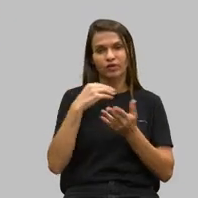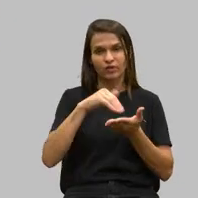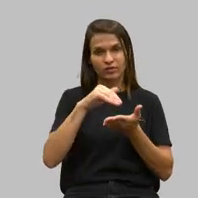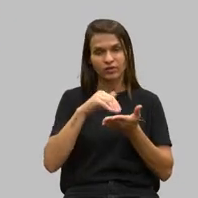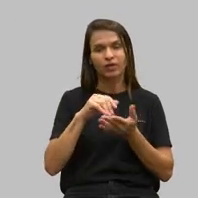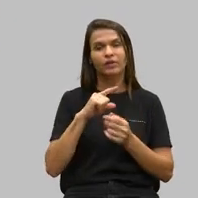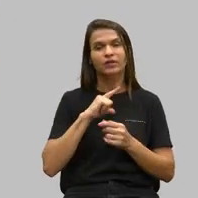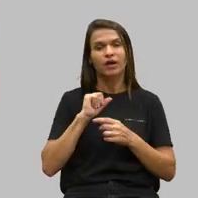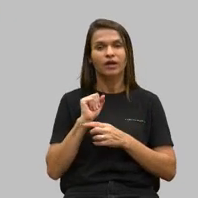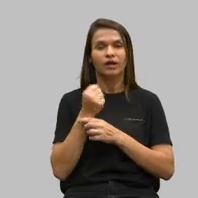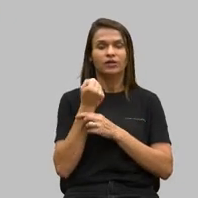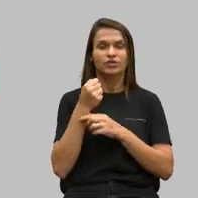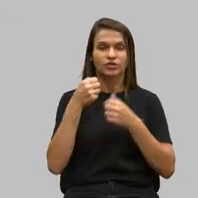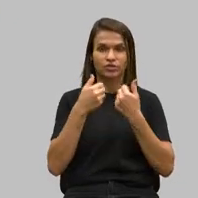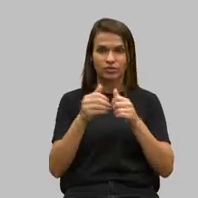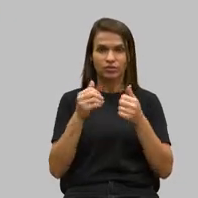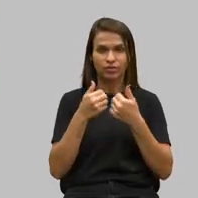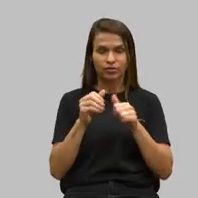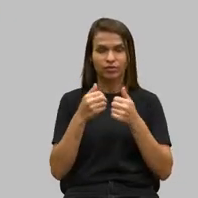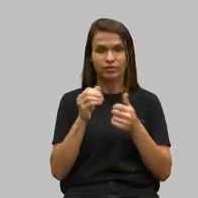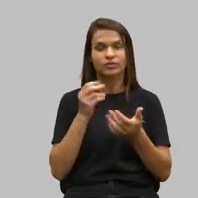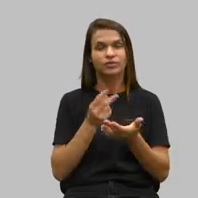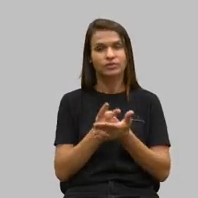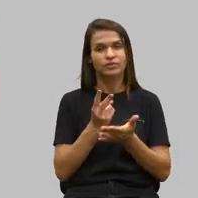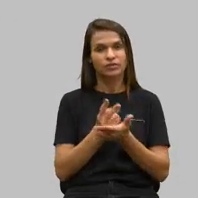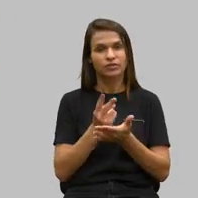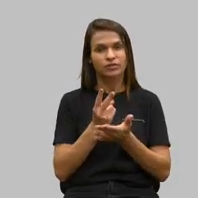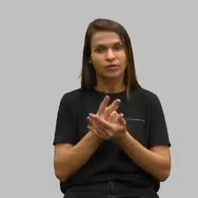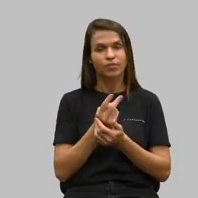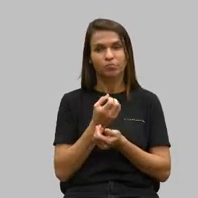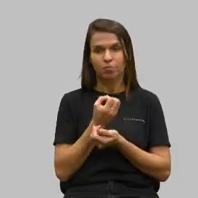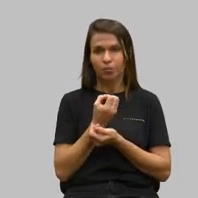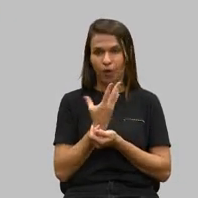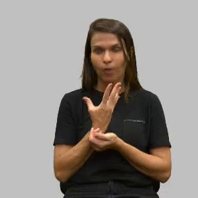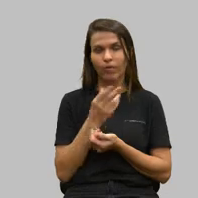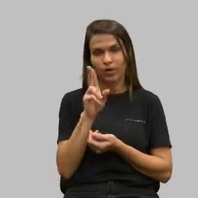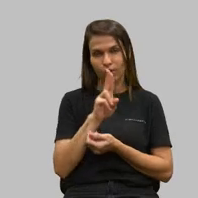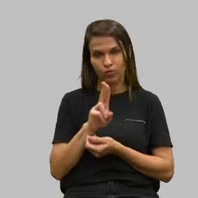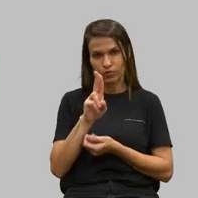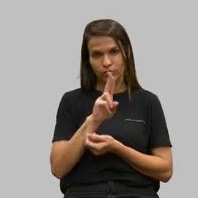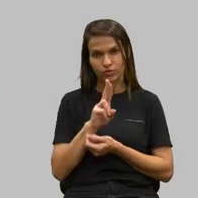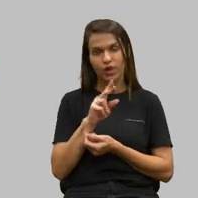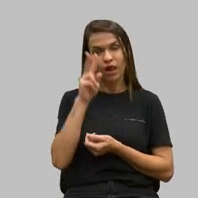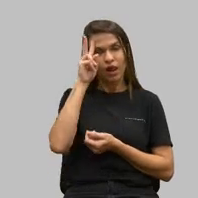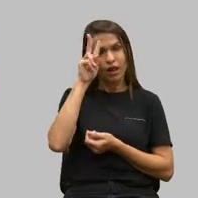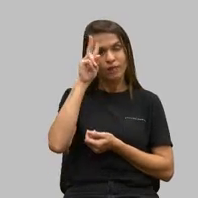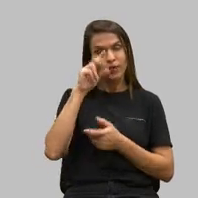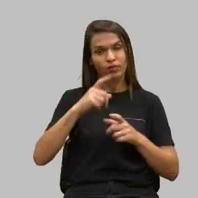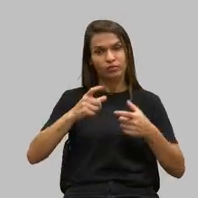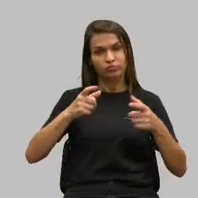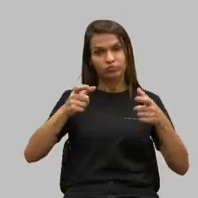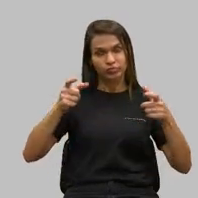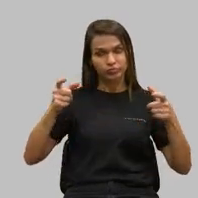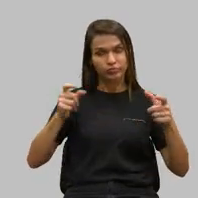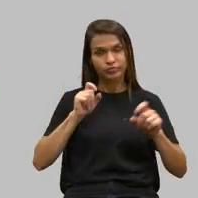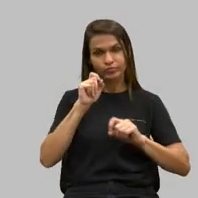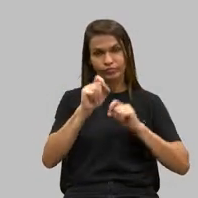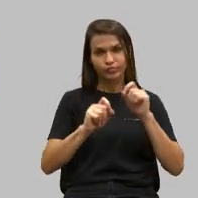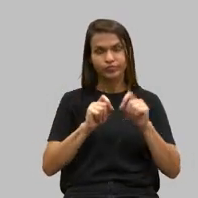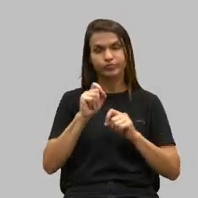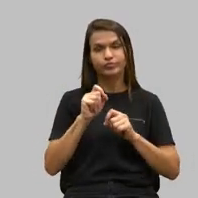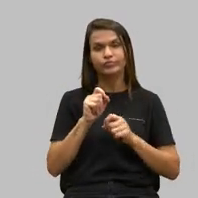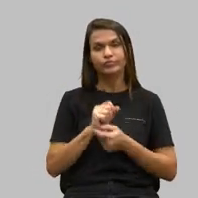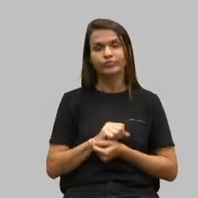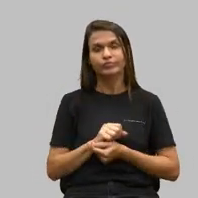de ônibus sempre em bom estado. Mas lembrando que nós estamos ampliando muito a nossa,